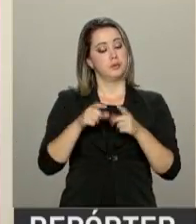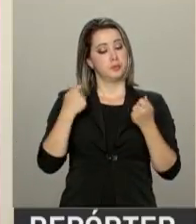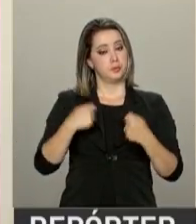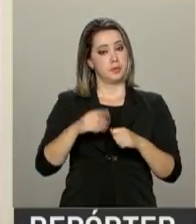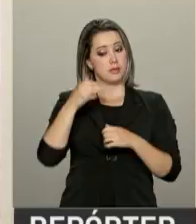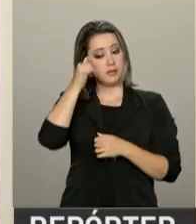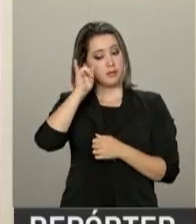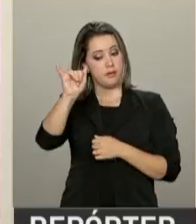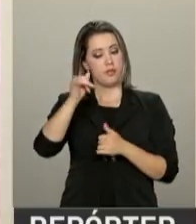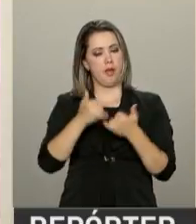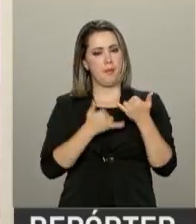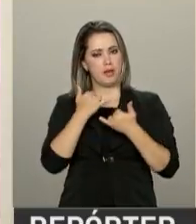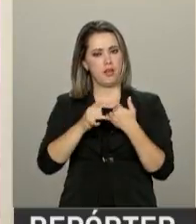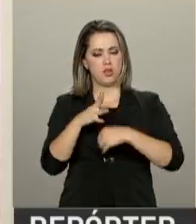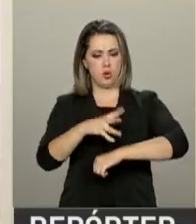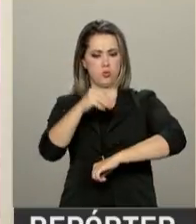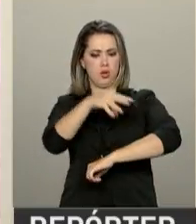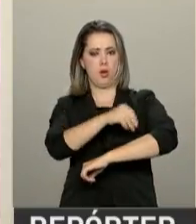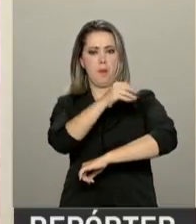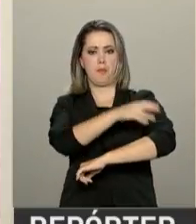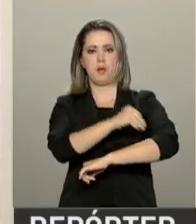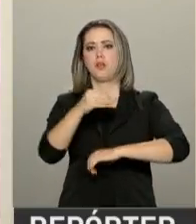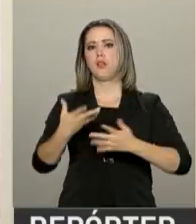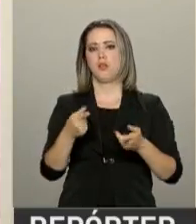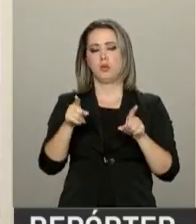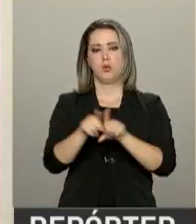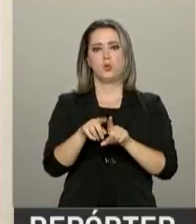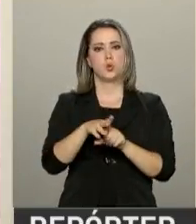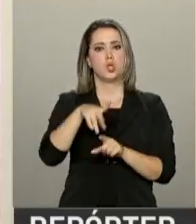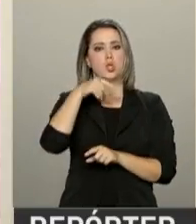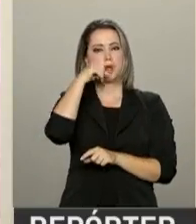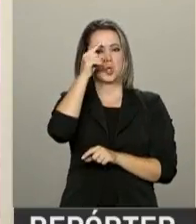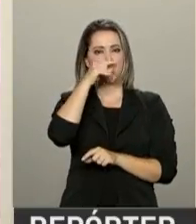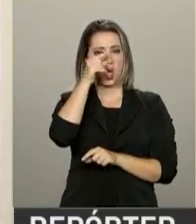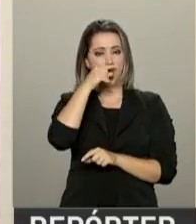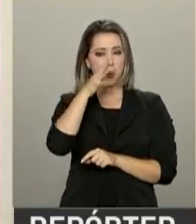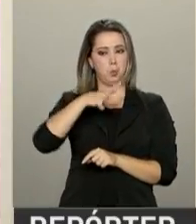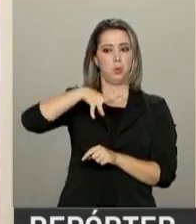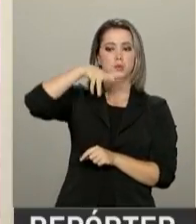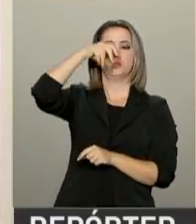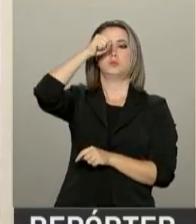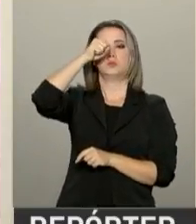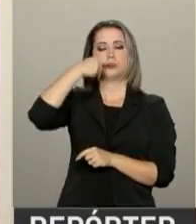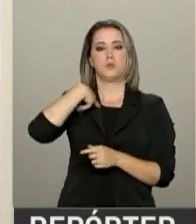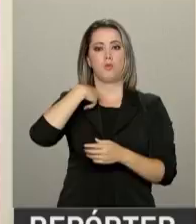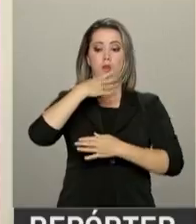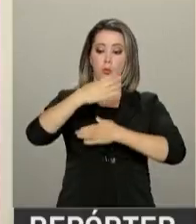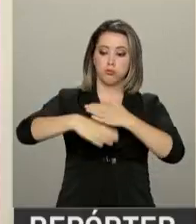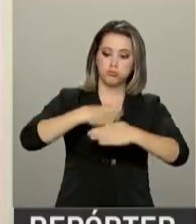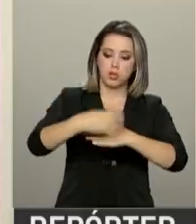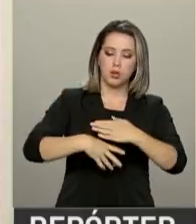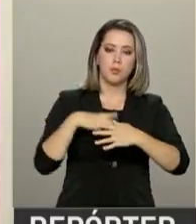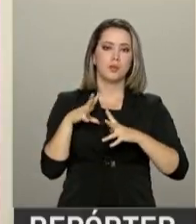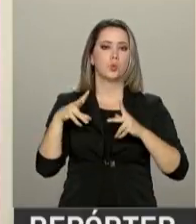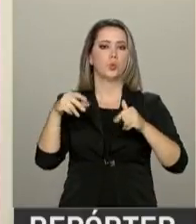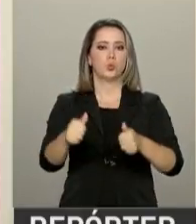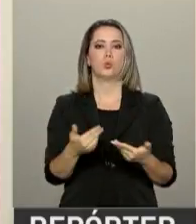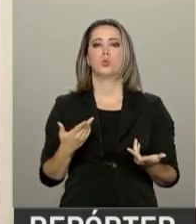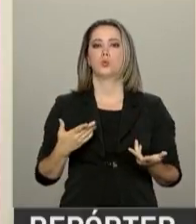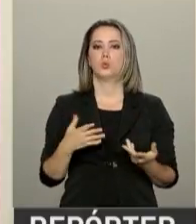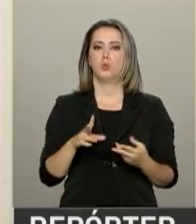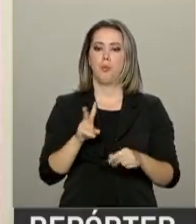gente tem que evitar bichos de pelúcia evitar ficar em cheiros fortes é de preferência em qatar pouchão encapar travesseiro